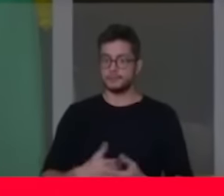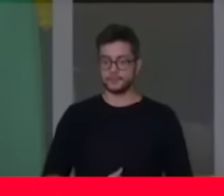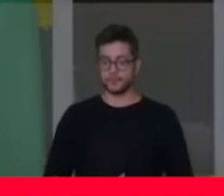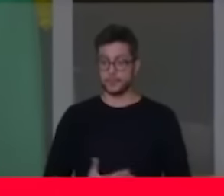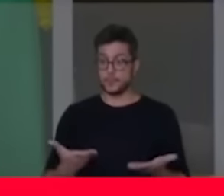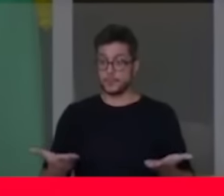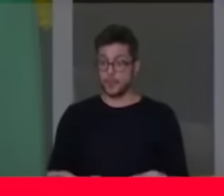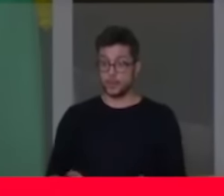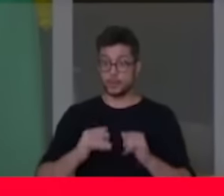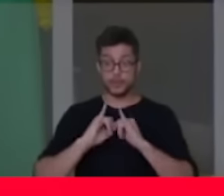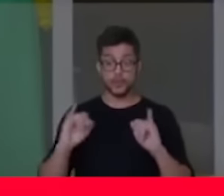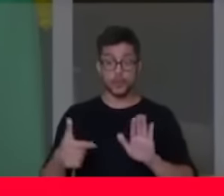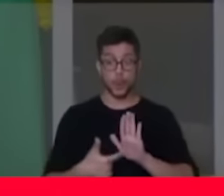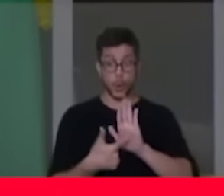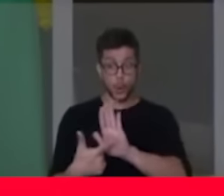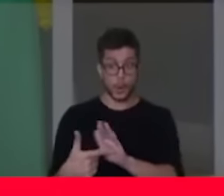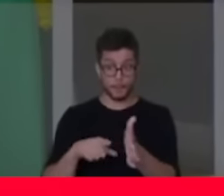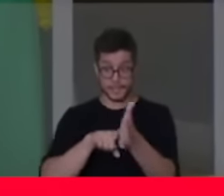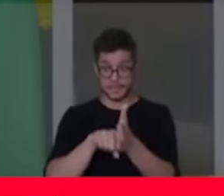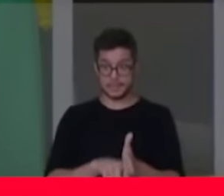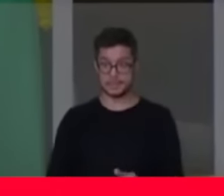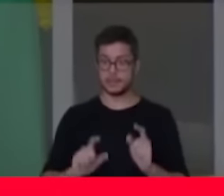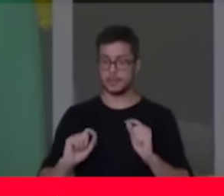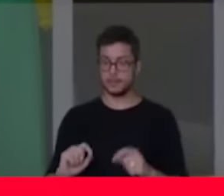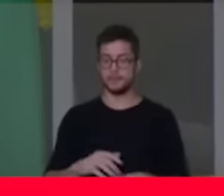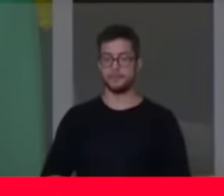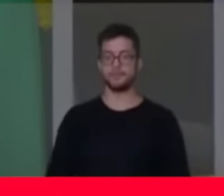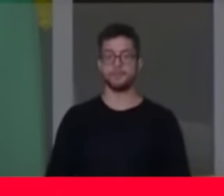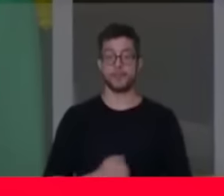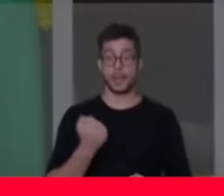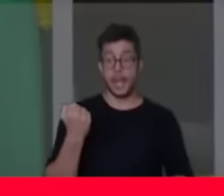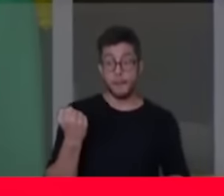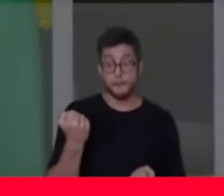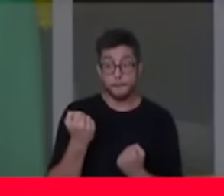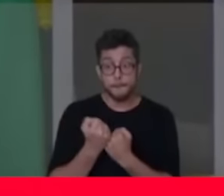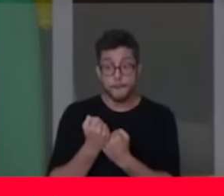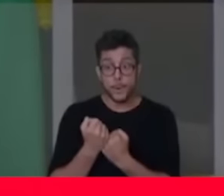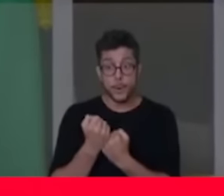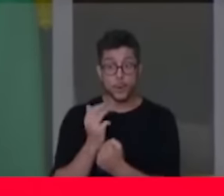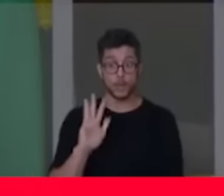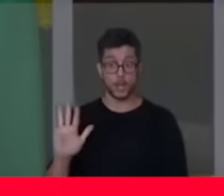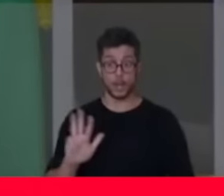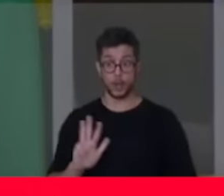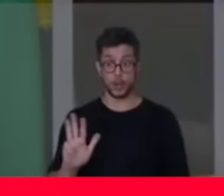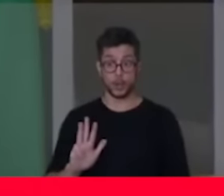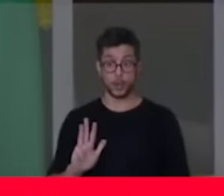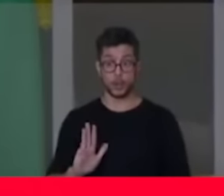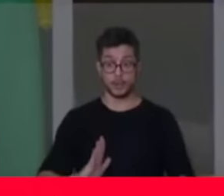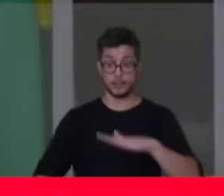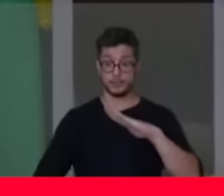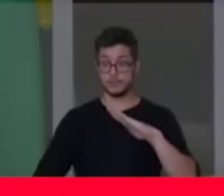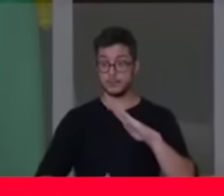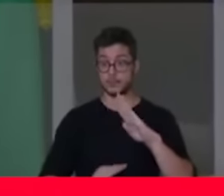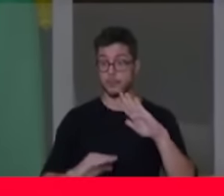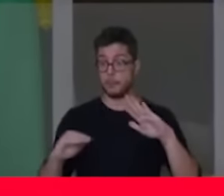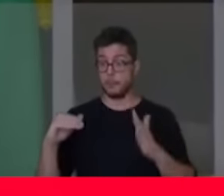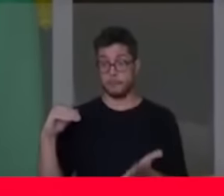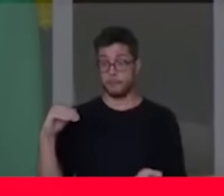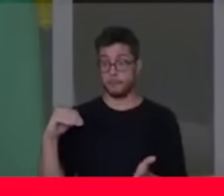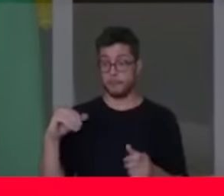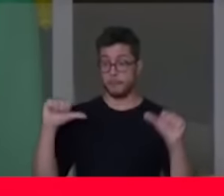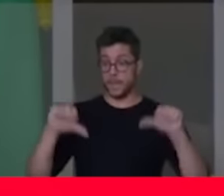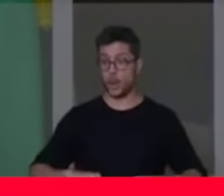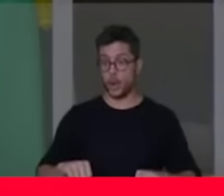o apoio a Lula chega ao pior patamar desde volta ao Planalto. Mostra a pesquisa. Para